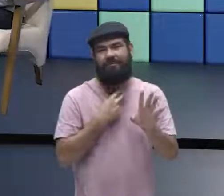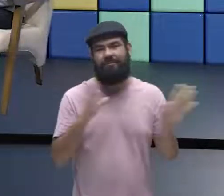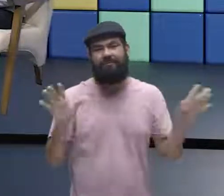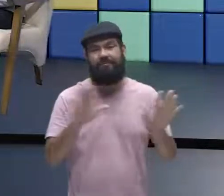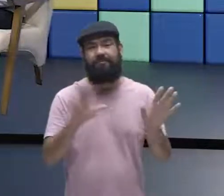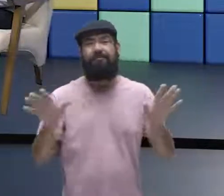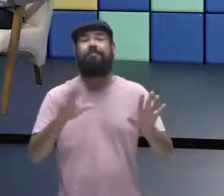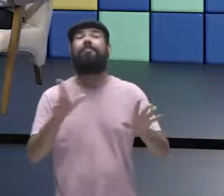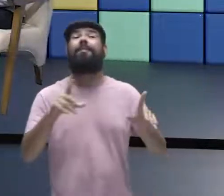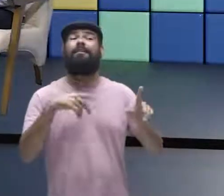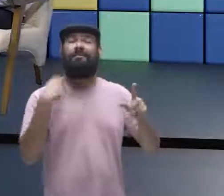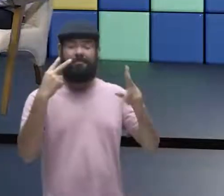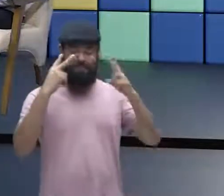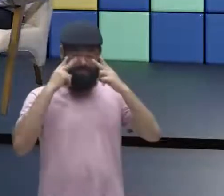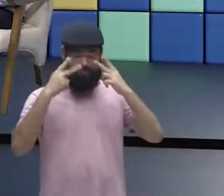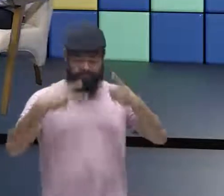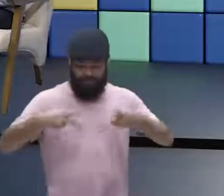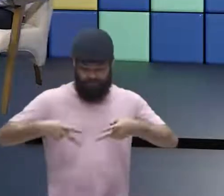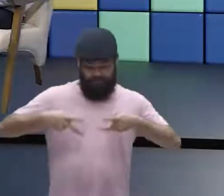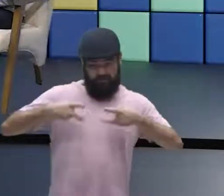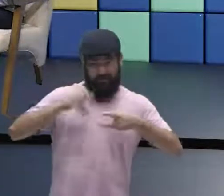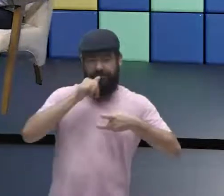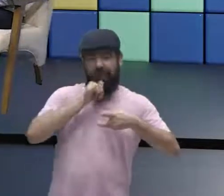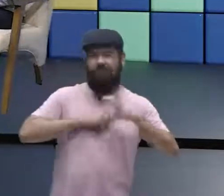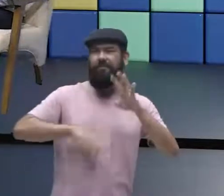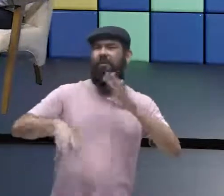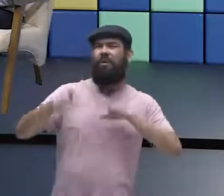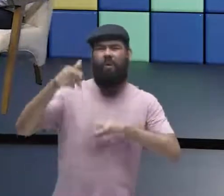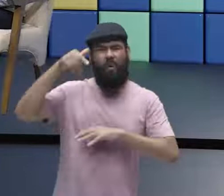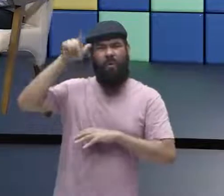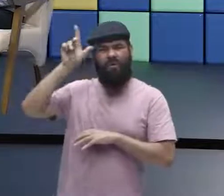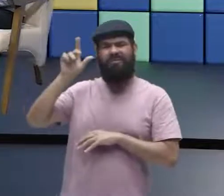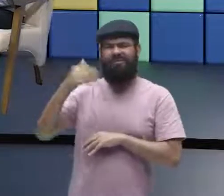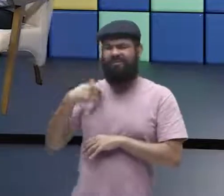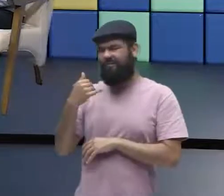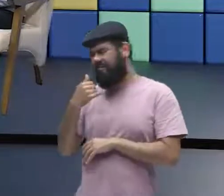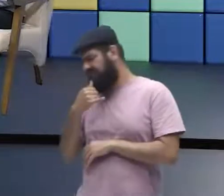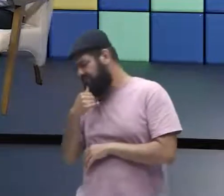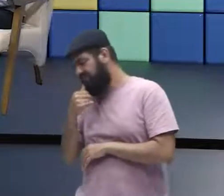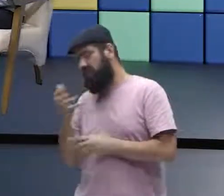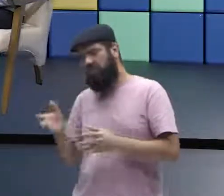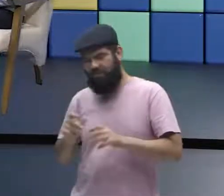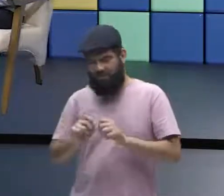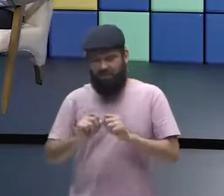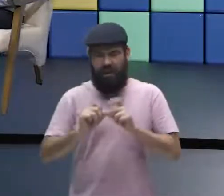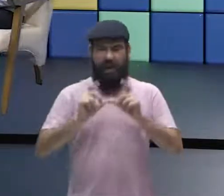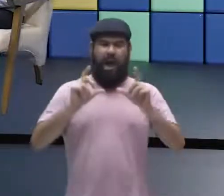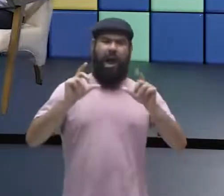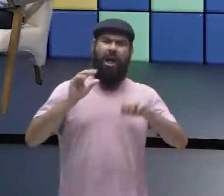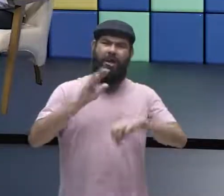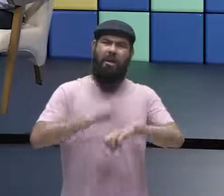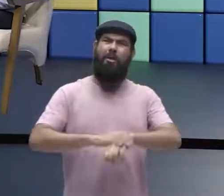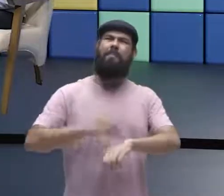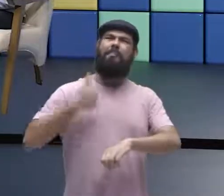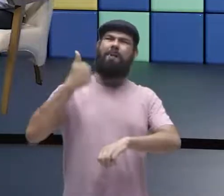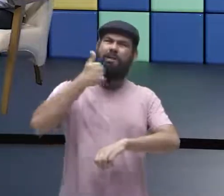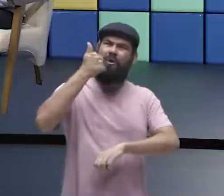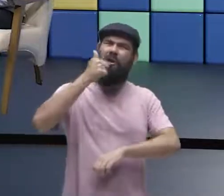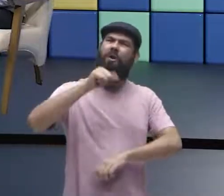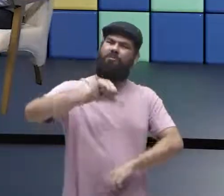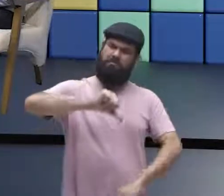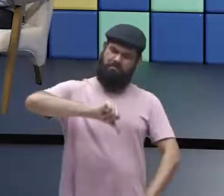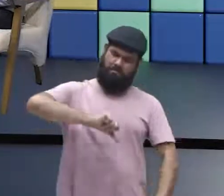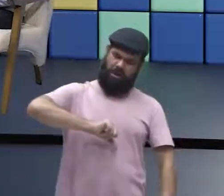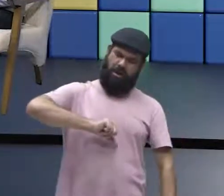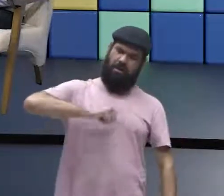que se perceber, né? Por exemplo, eu já passei ontem, eu estava bem triste, hoje eu já amanheci um pouquinho melhor, já estou conseguindo fazer alguma